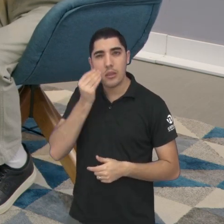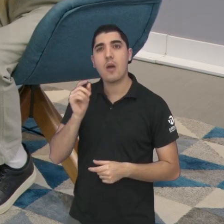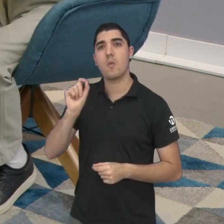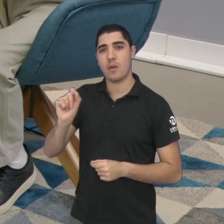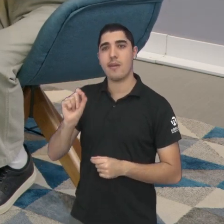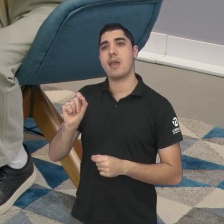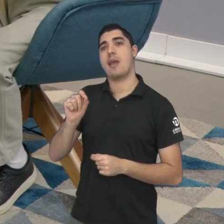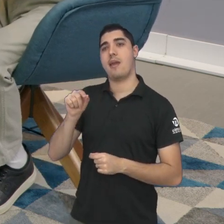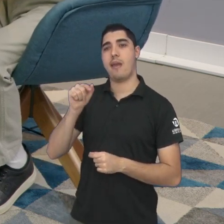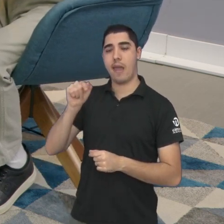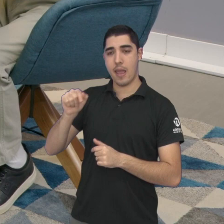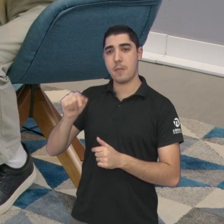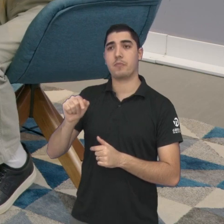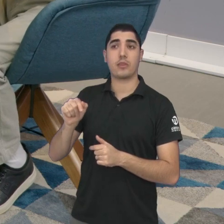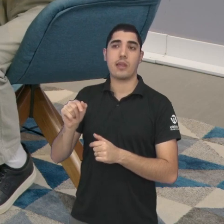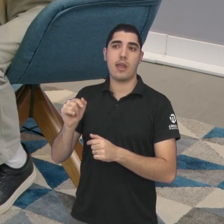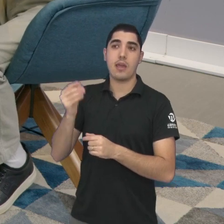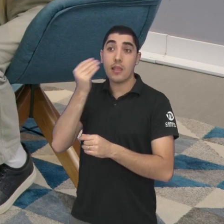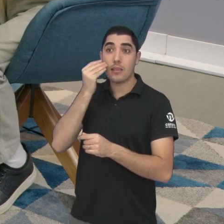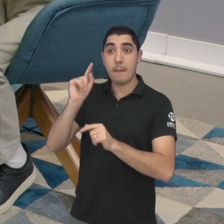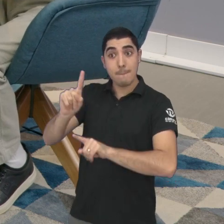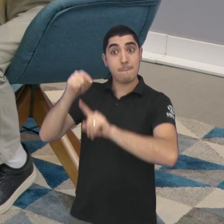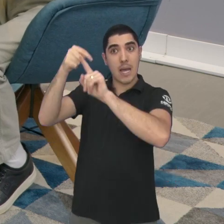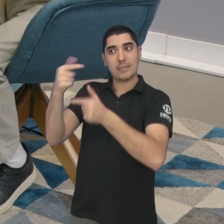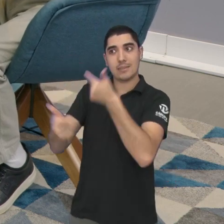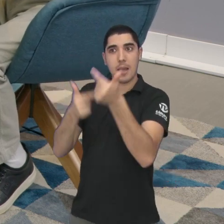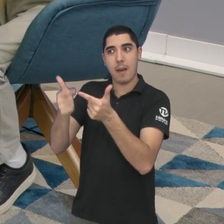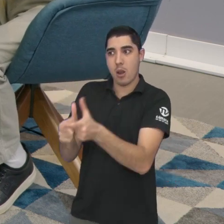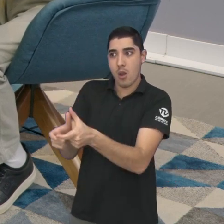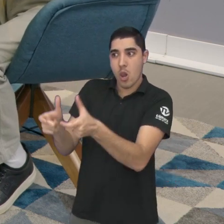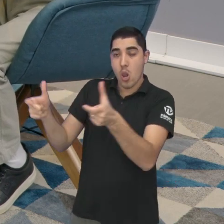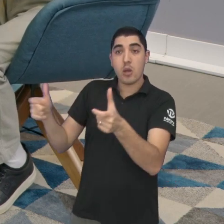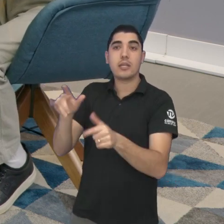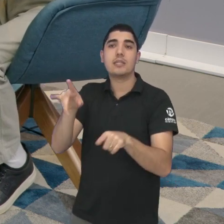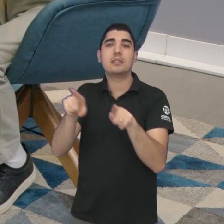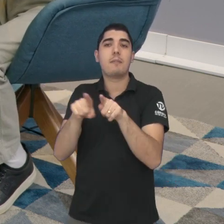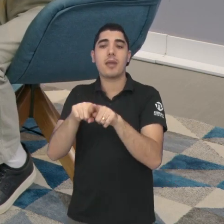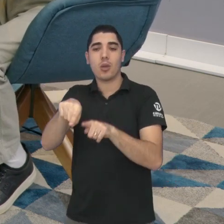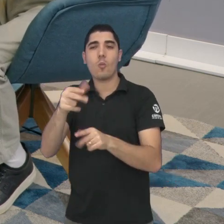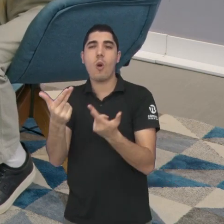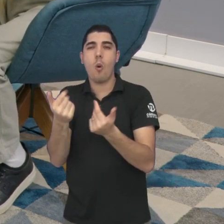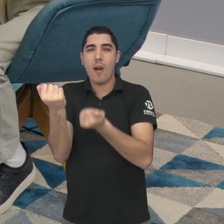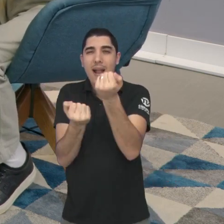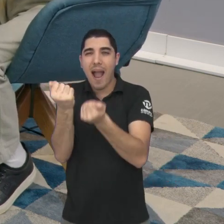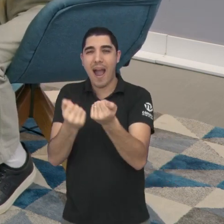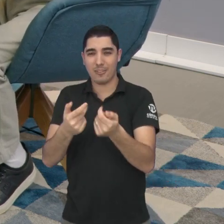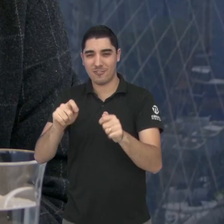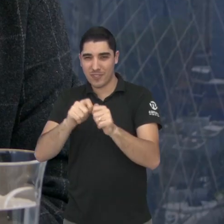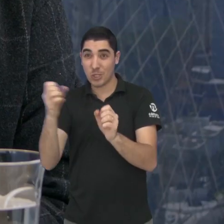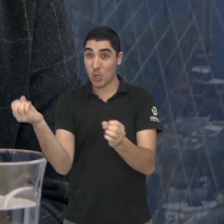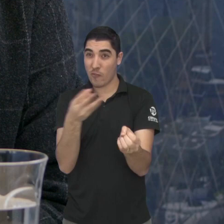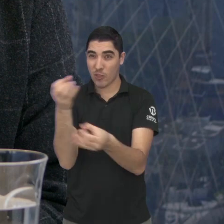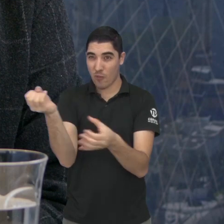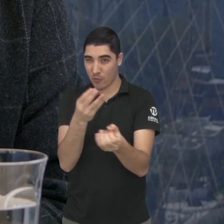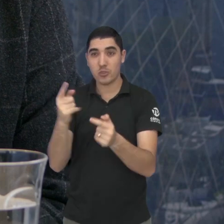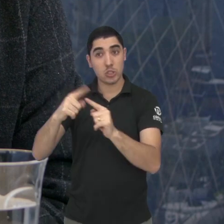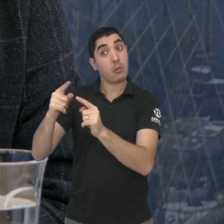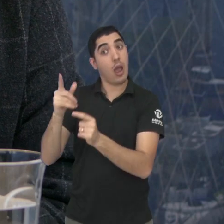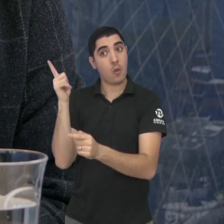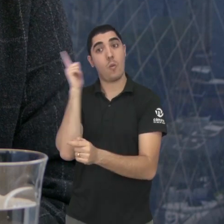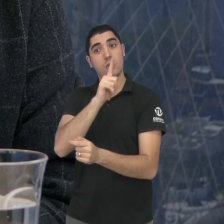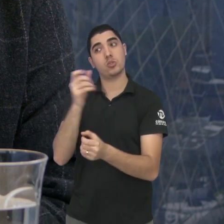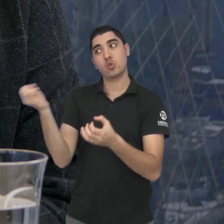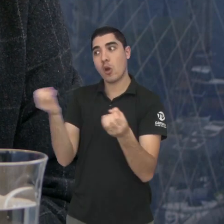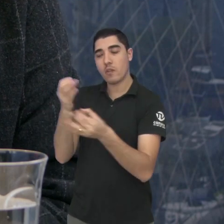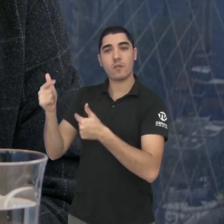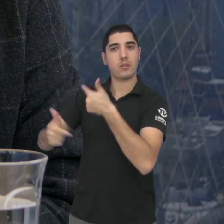né? Tanto que esse negócio do automóvel, você reduzir, isso é tudo tentativa de geração de emprego, tá certo? E tem uma coisa importante que